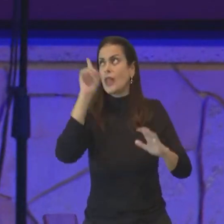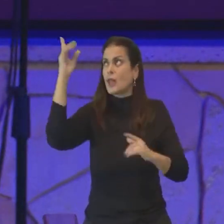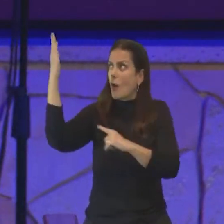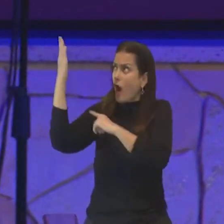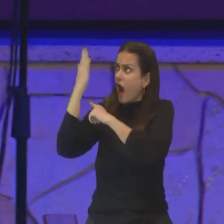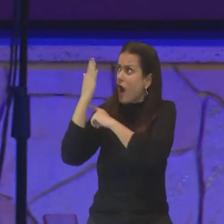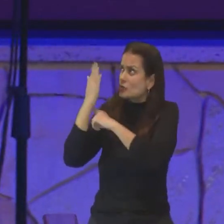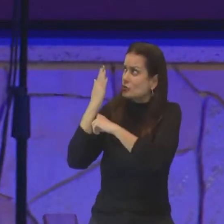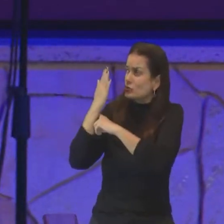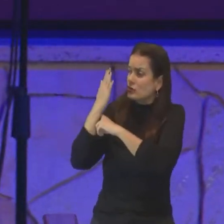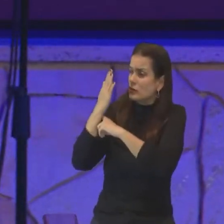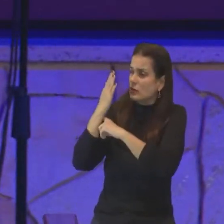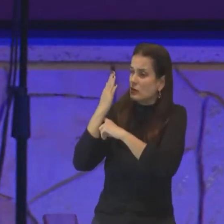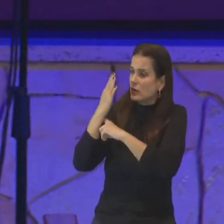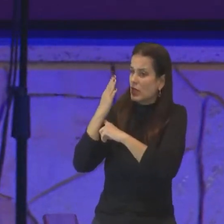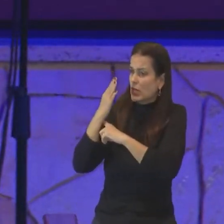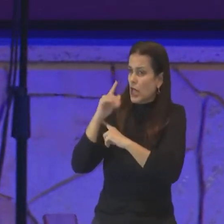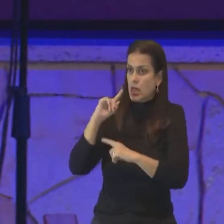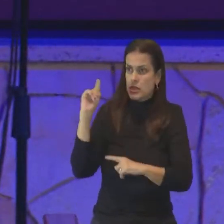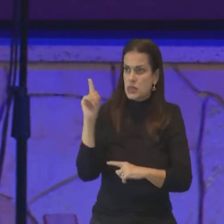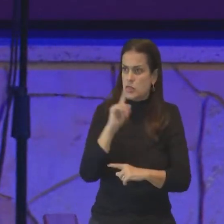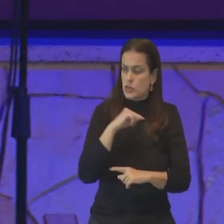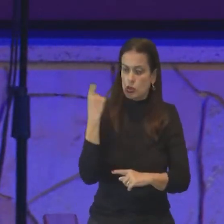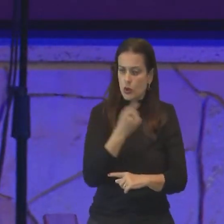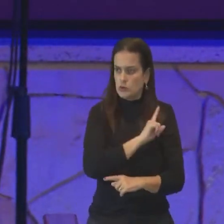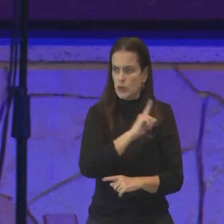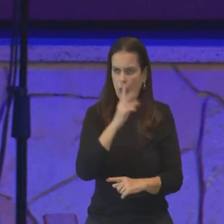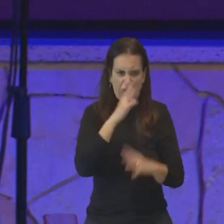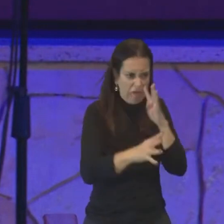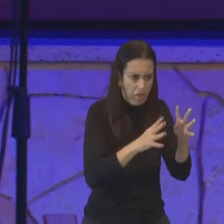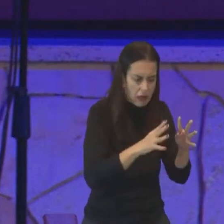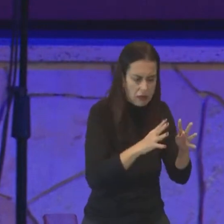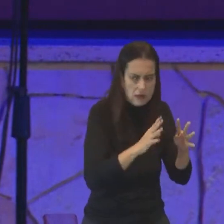não sejamos atiradores de pedras,